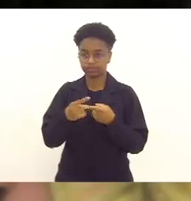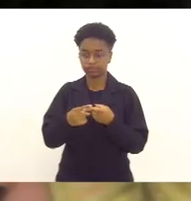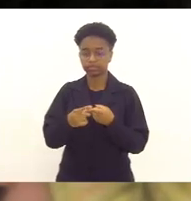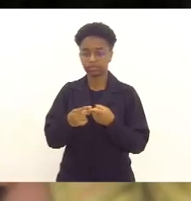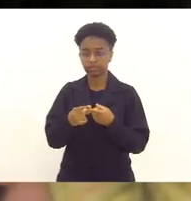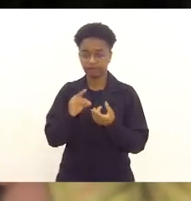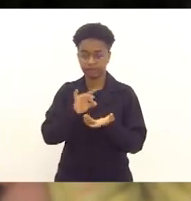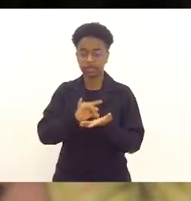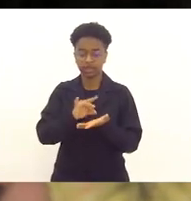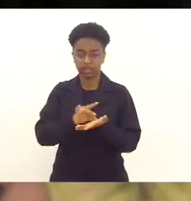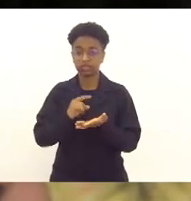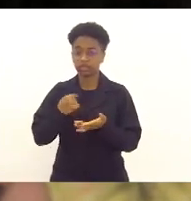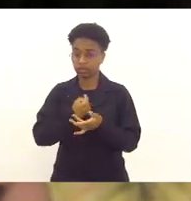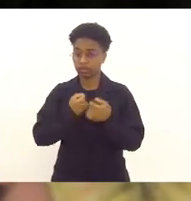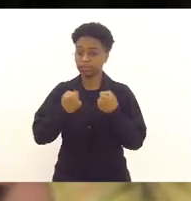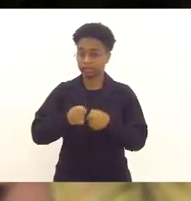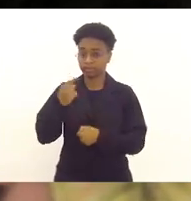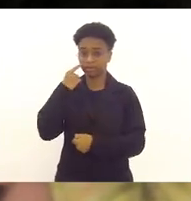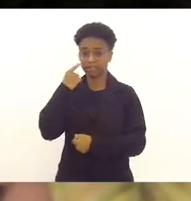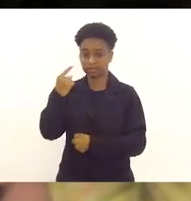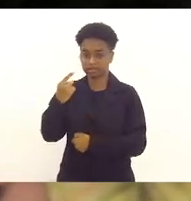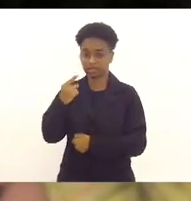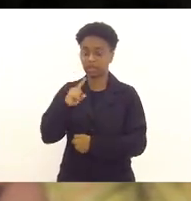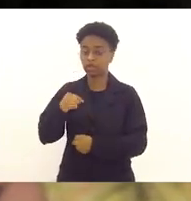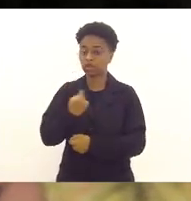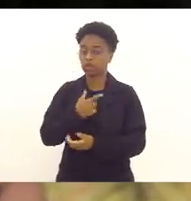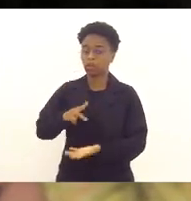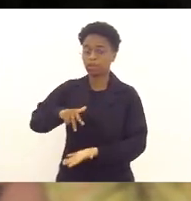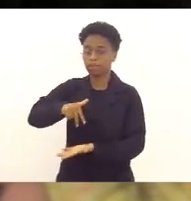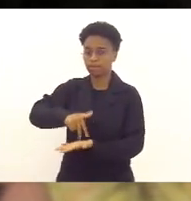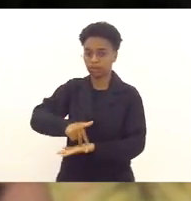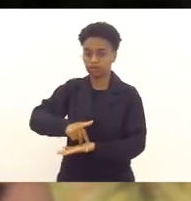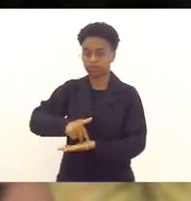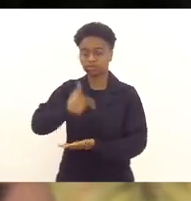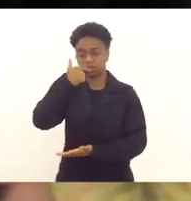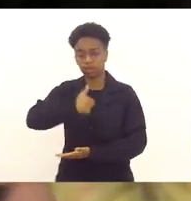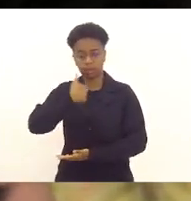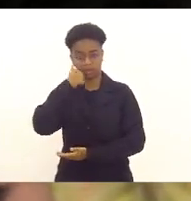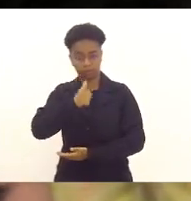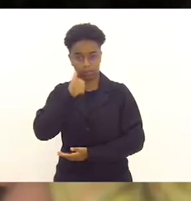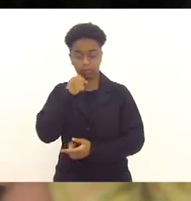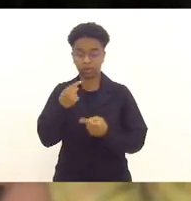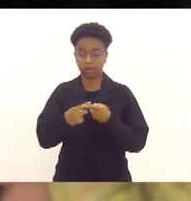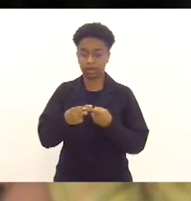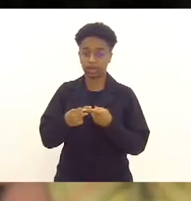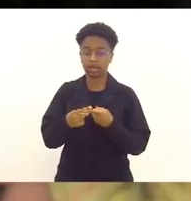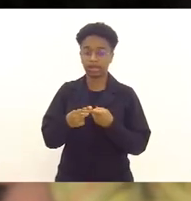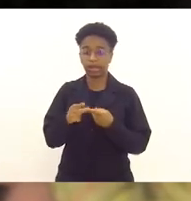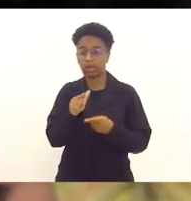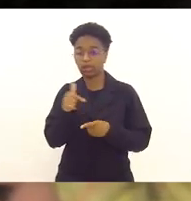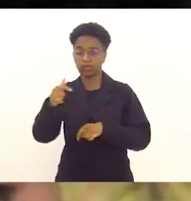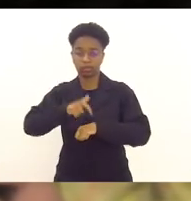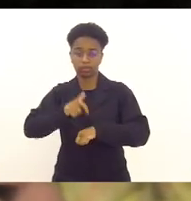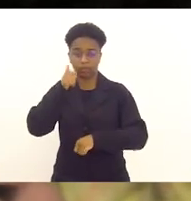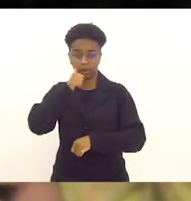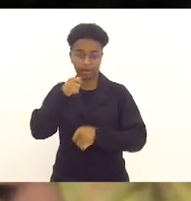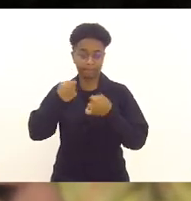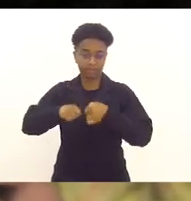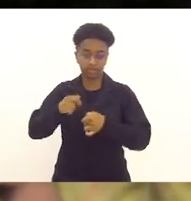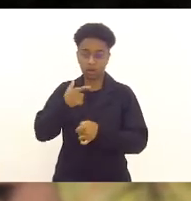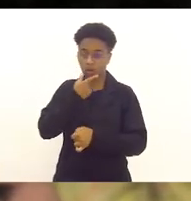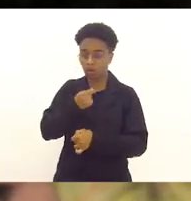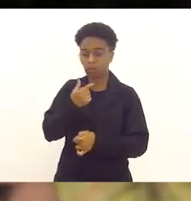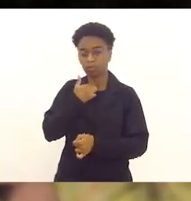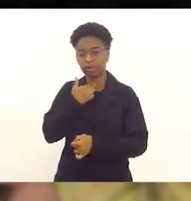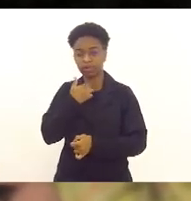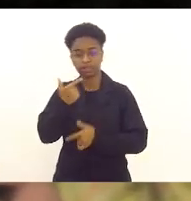verdade a gente precisa pensar nisso o nosso posicionamento como mulheres outrora as mulheres precisavam dos homens não podiam